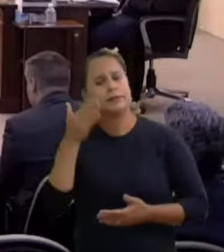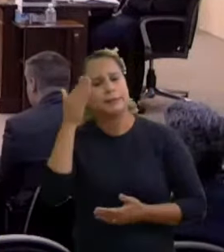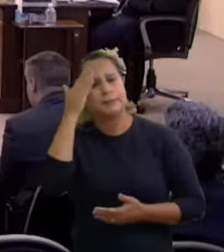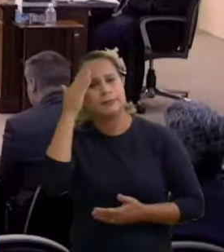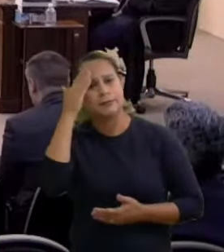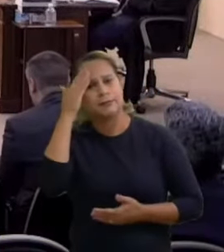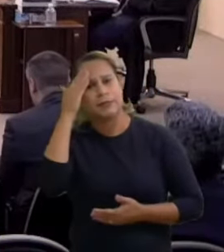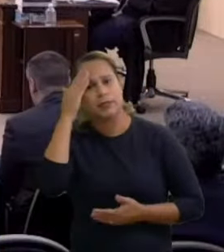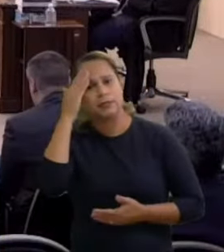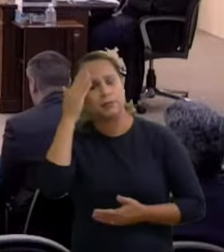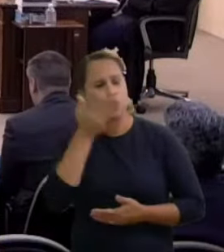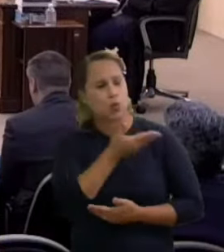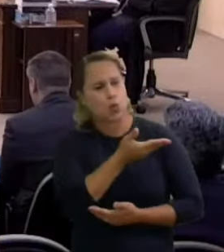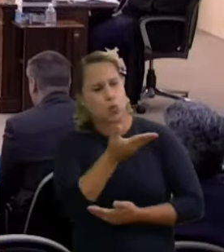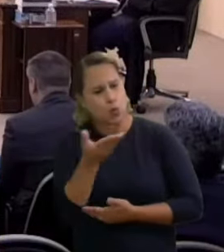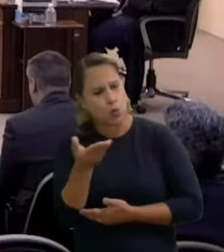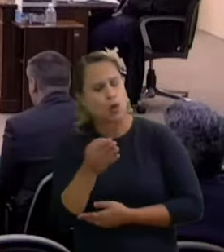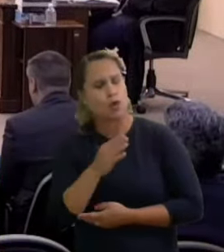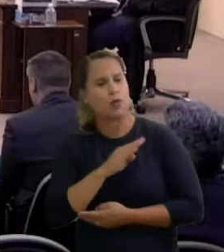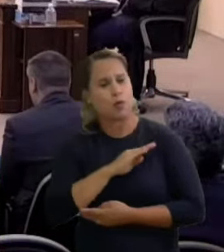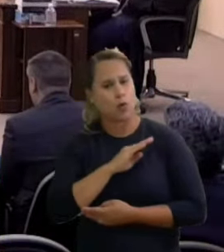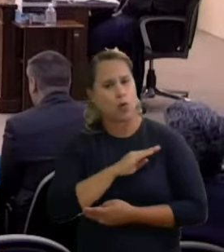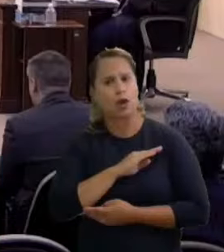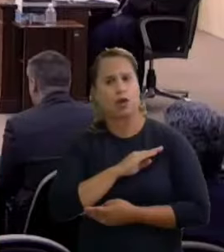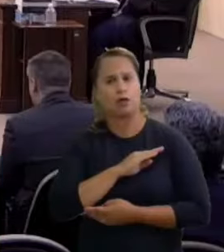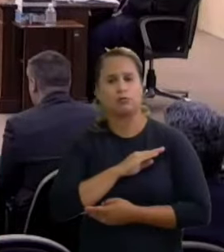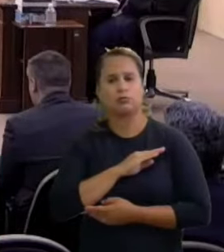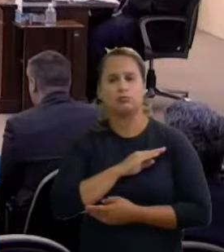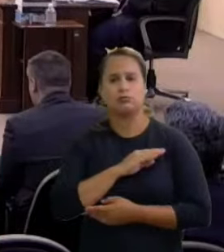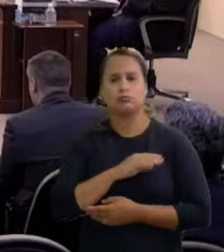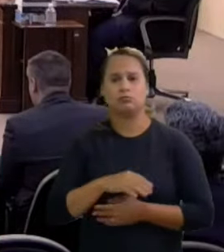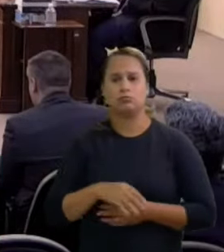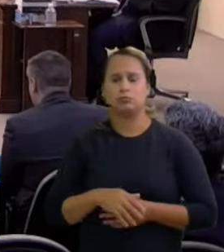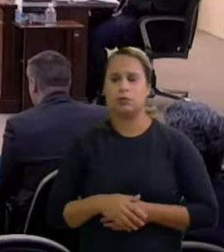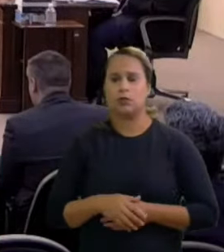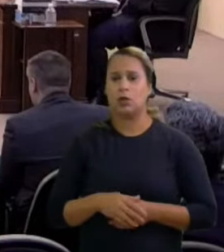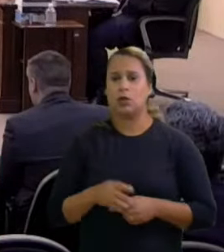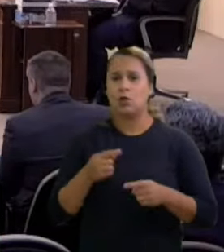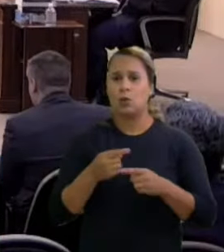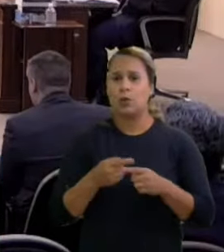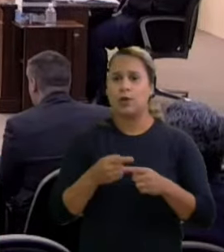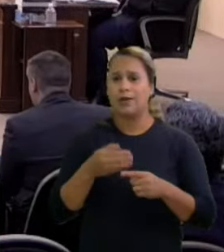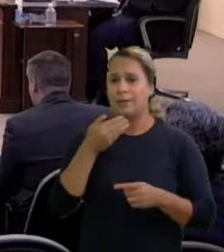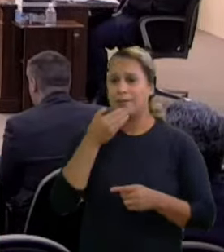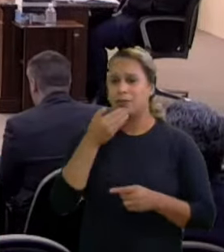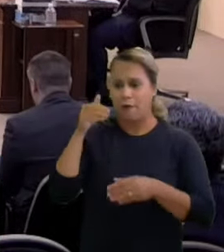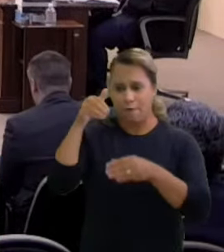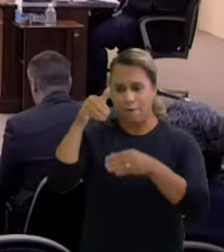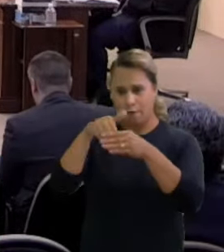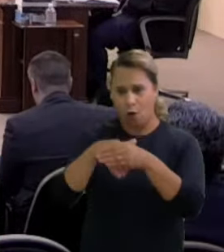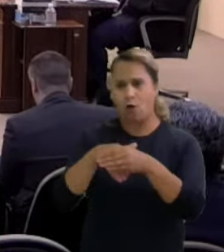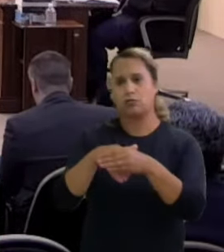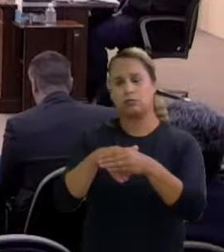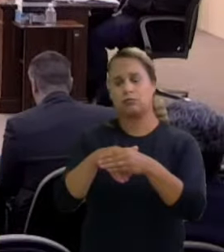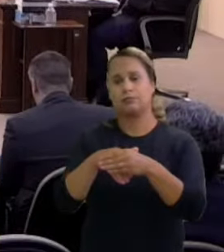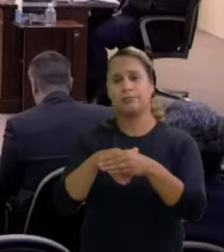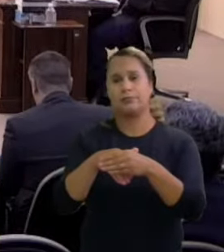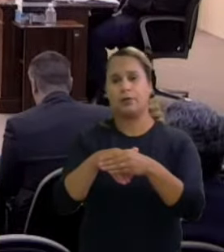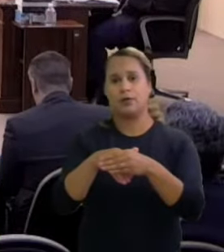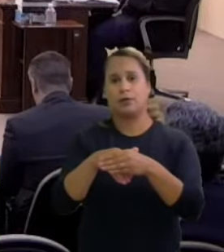demais colegas adiantam aqui o voto porque com o pedido de voto de de vista de vossa